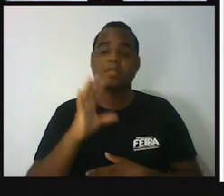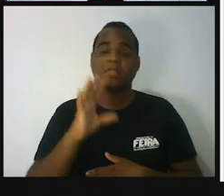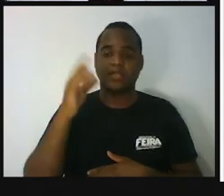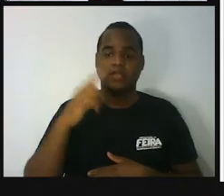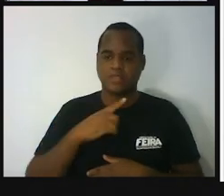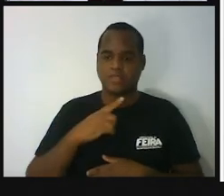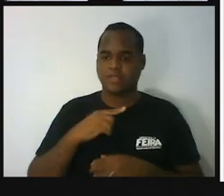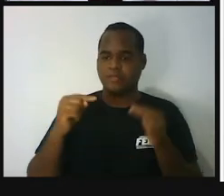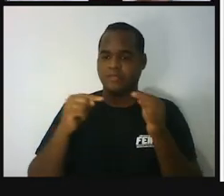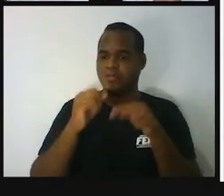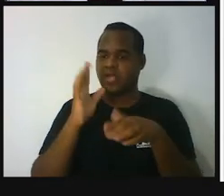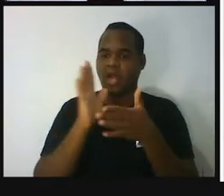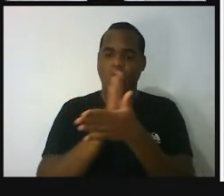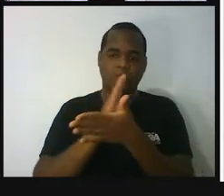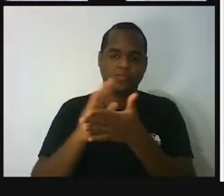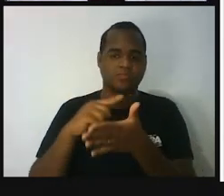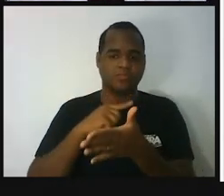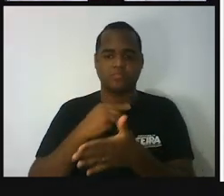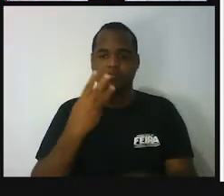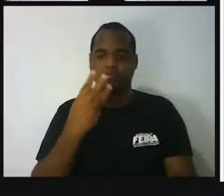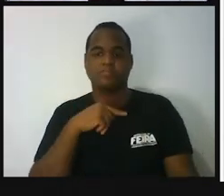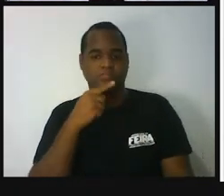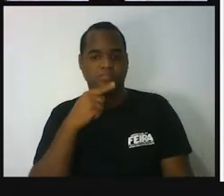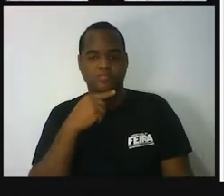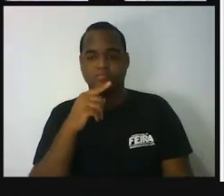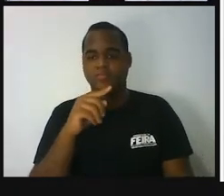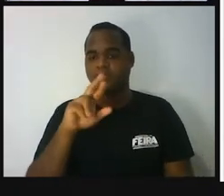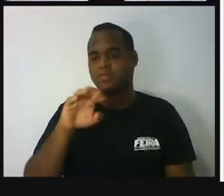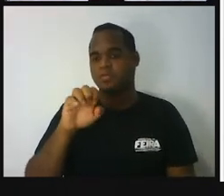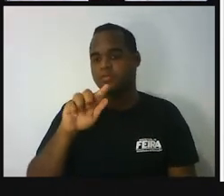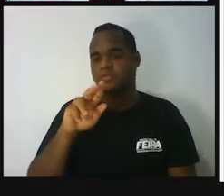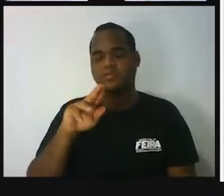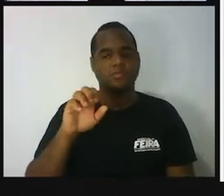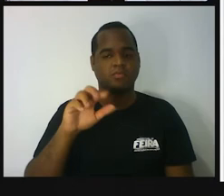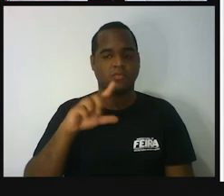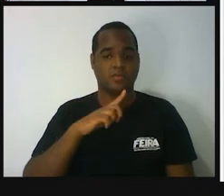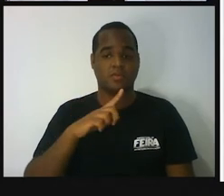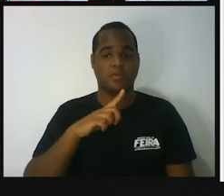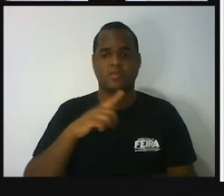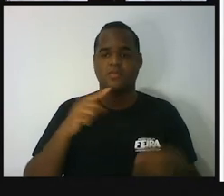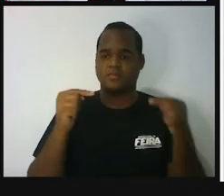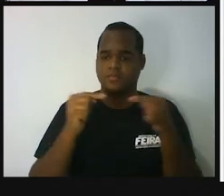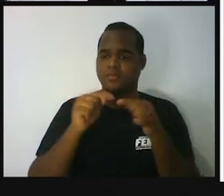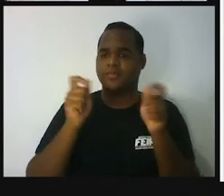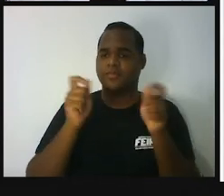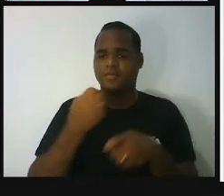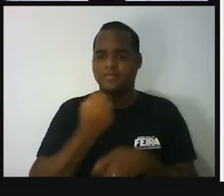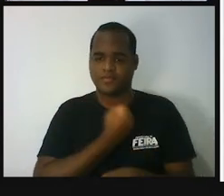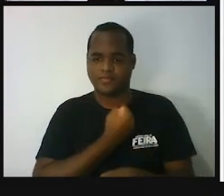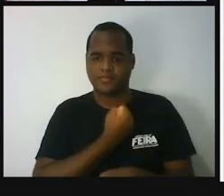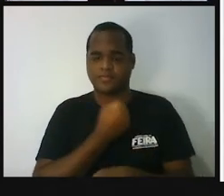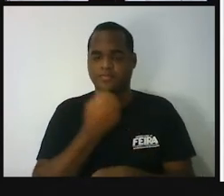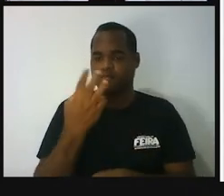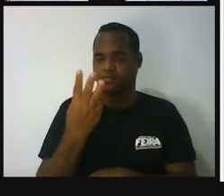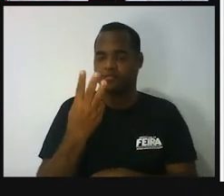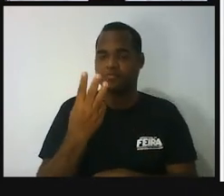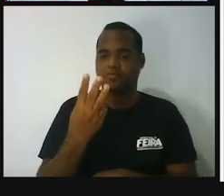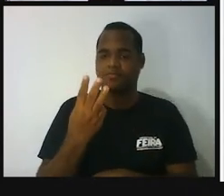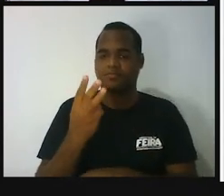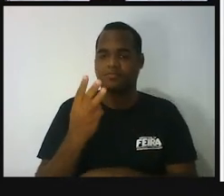lado ali não dá 3, não vai ser regular. Mas será? É claro que esse aqui vai dar 3, né? Será? Não sei, vamos